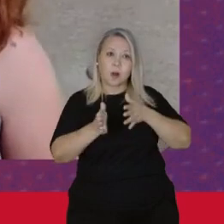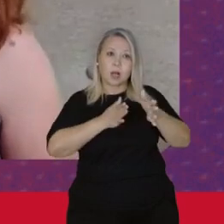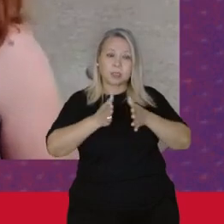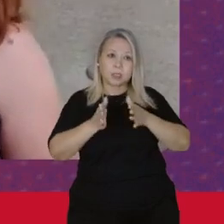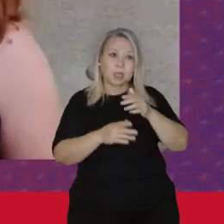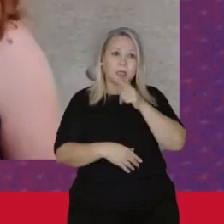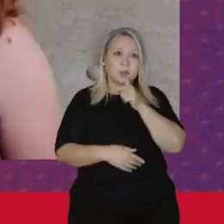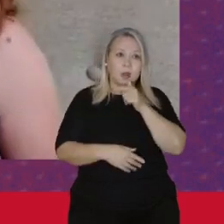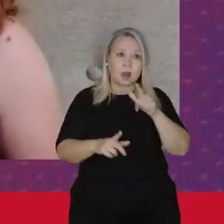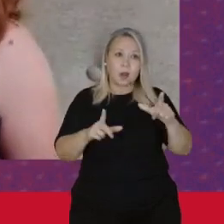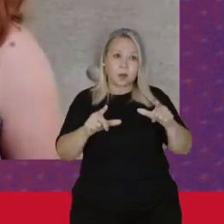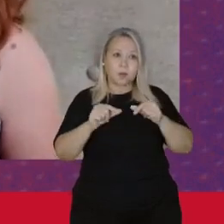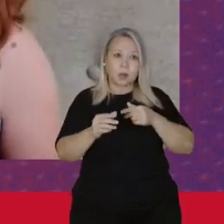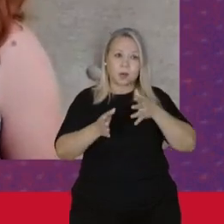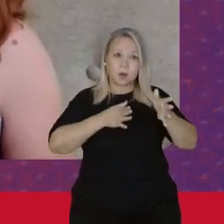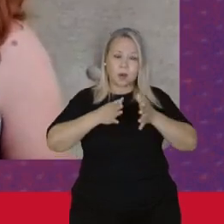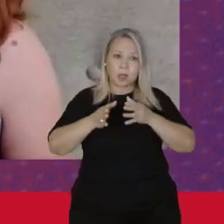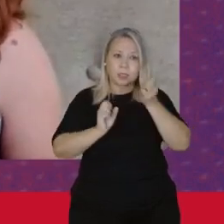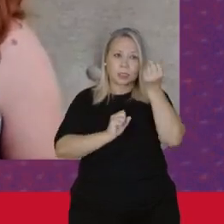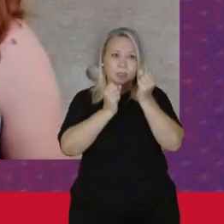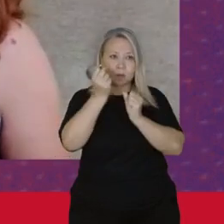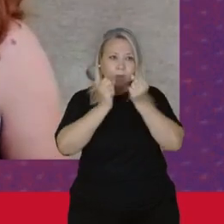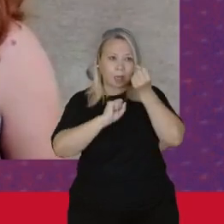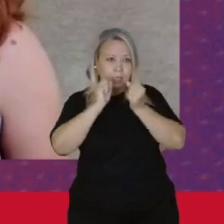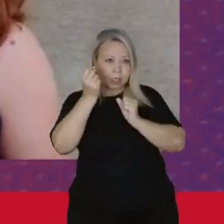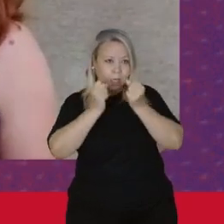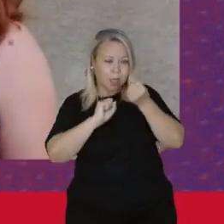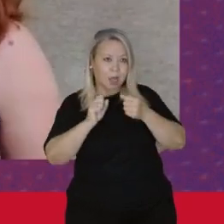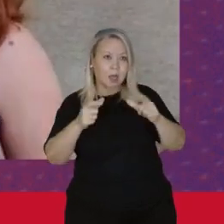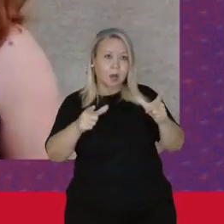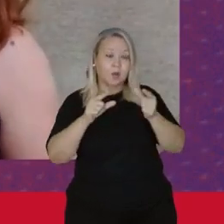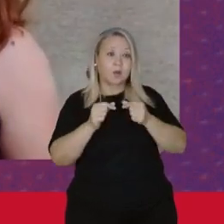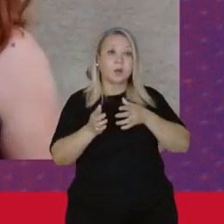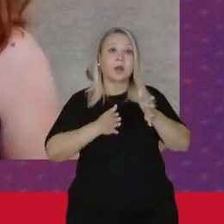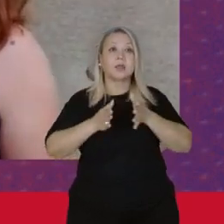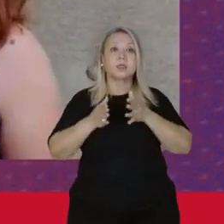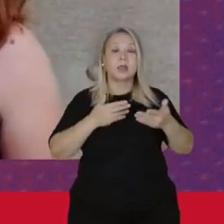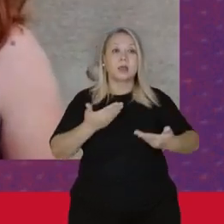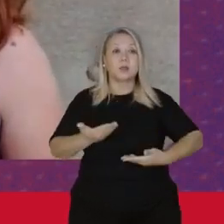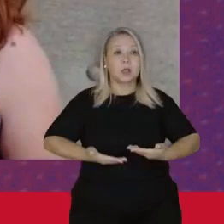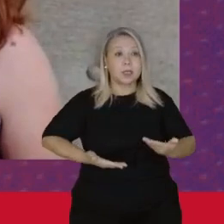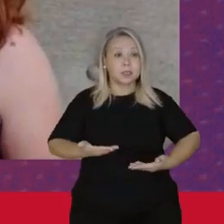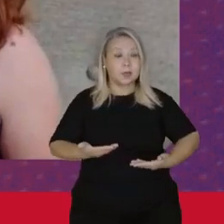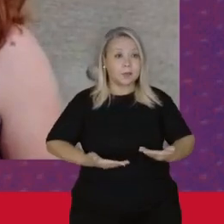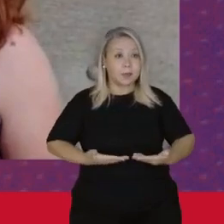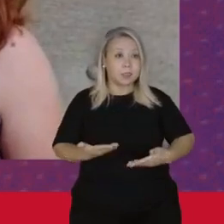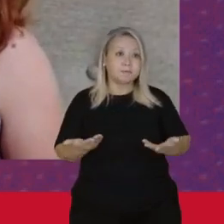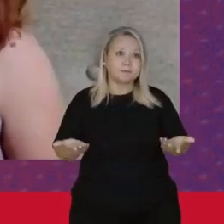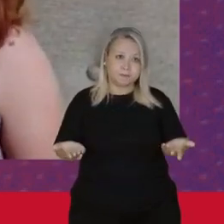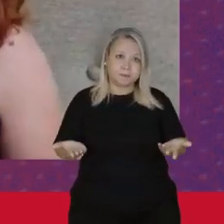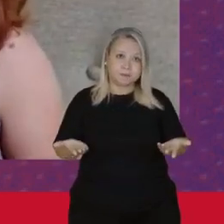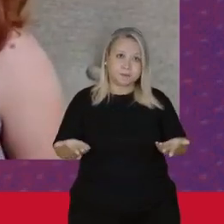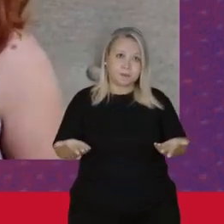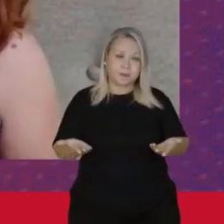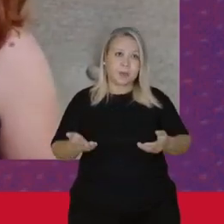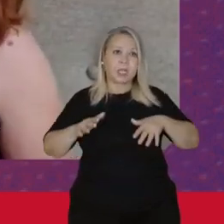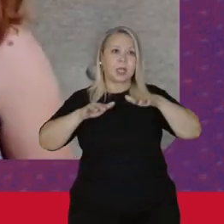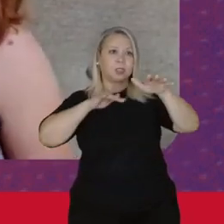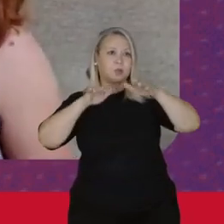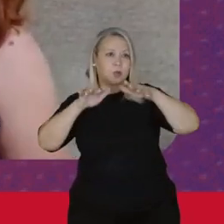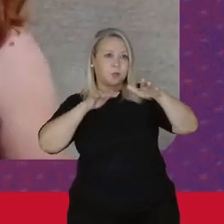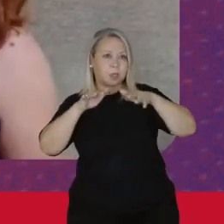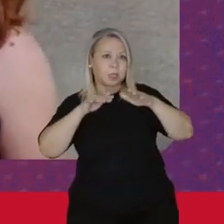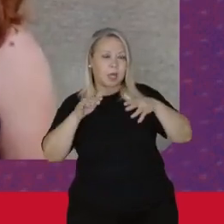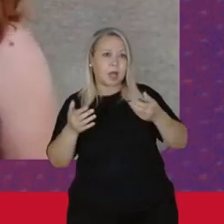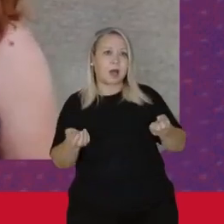água, com menor acesso a maquinário, né? Com menor acesso a serviços né, de mobilidade, enfim,